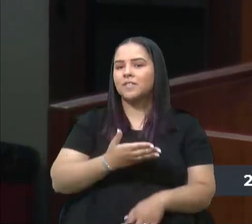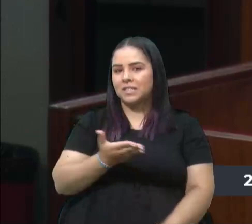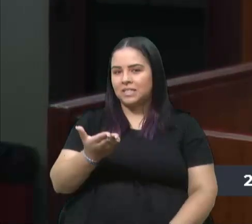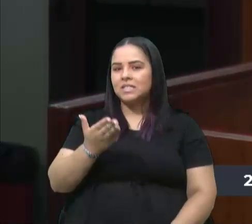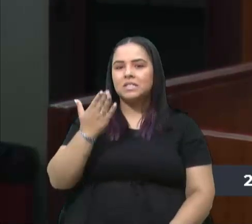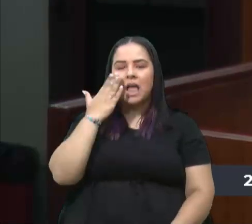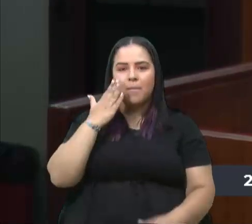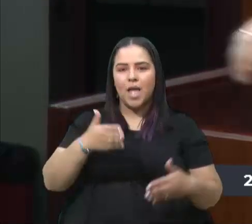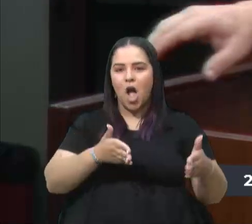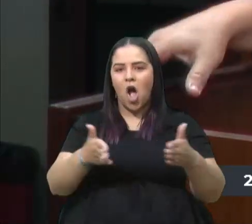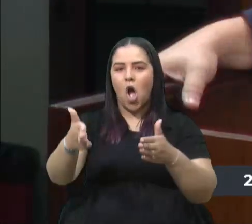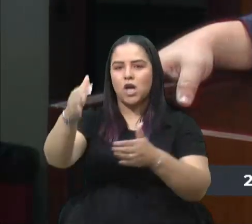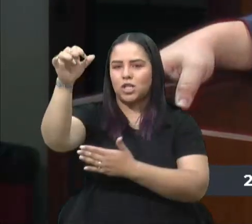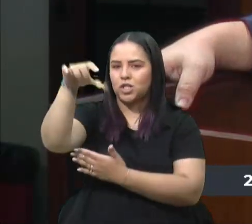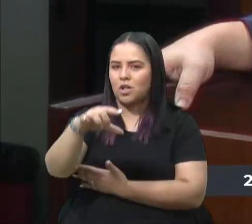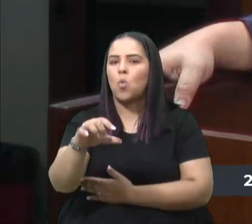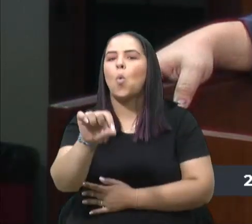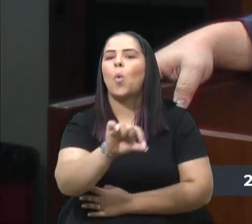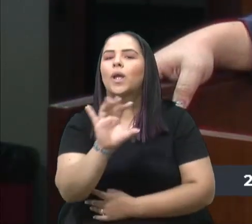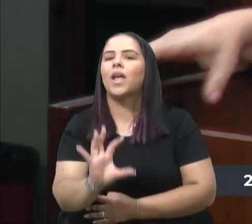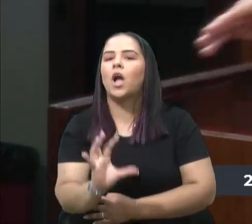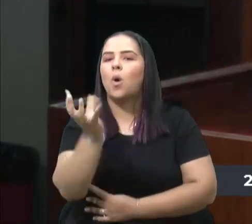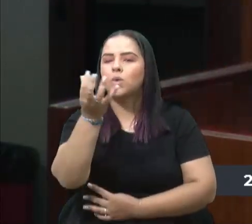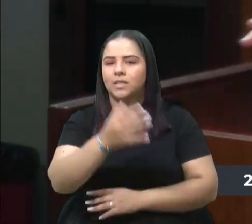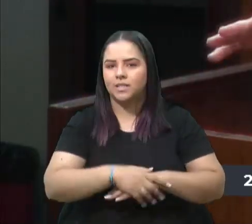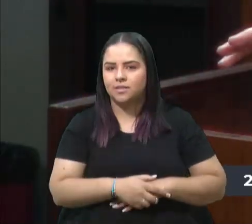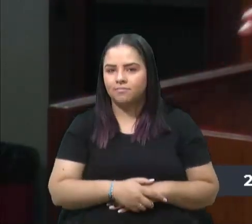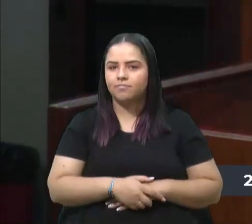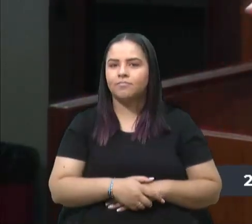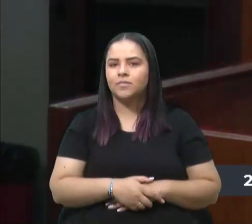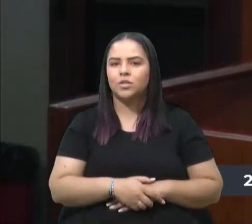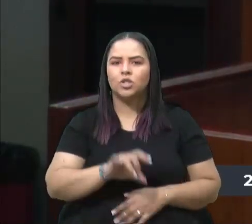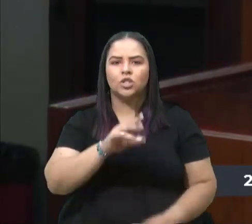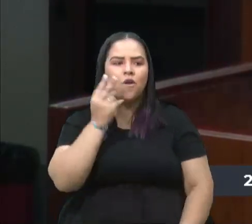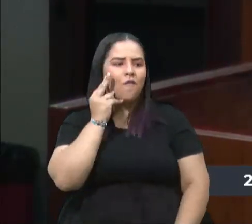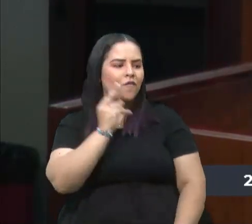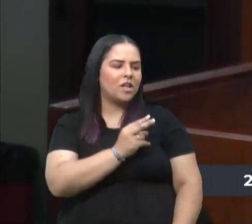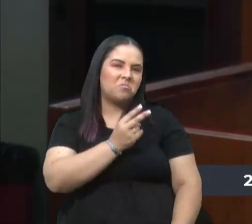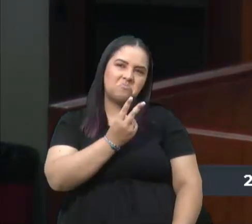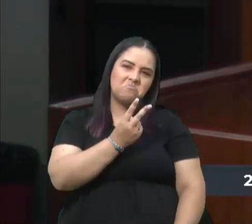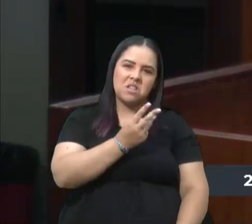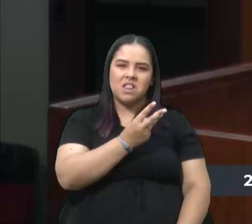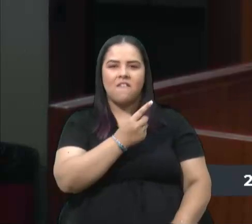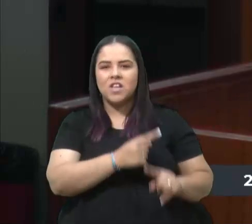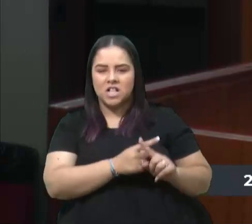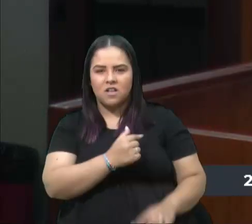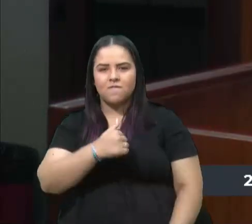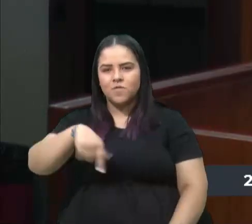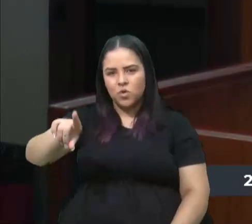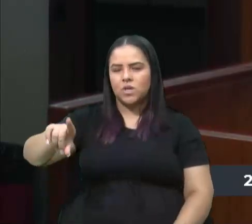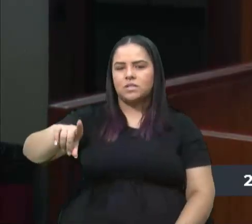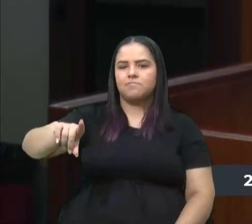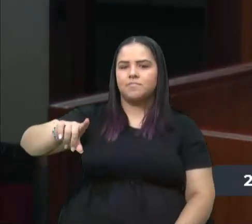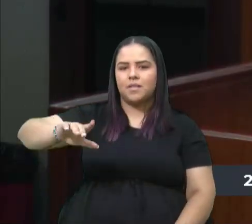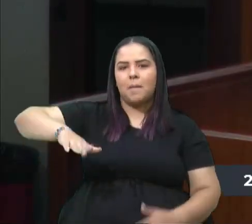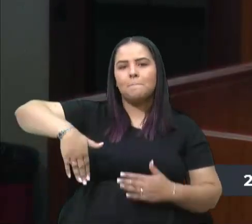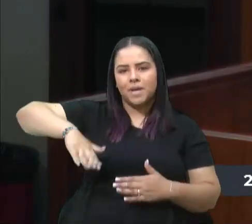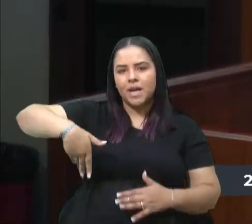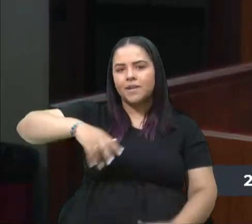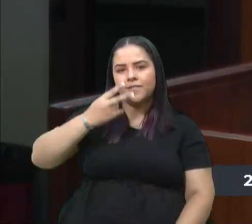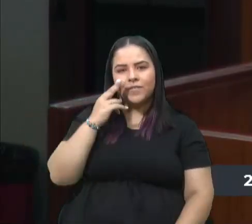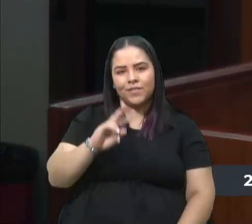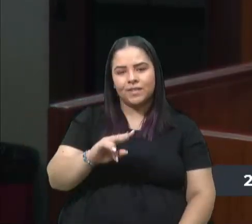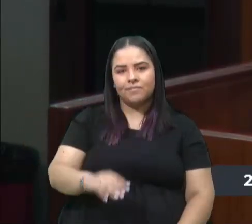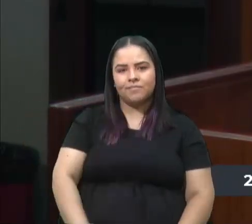que está acontecendo na descida da serra lá, é só passarem por lá, fui 2, 3 vezes até o litoral, vocês vão ver.